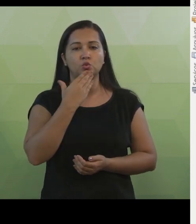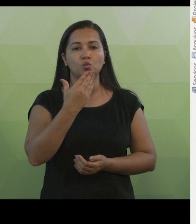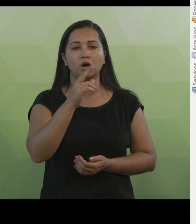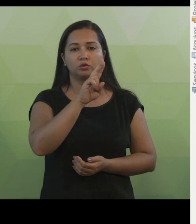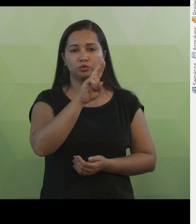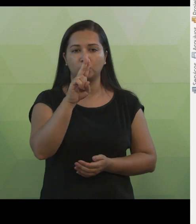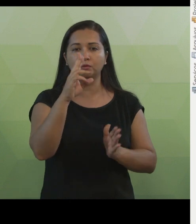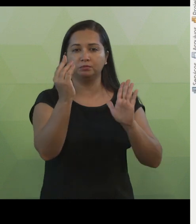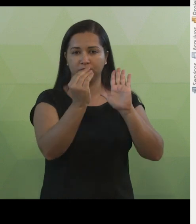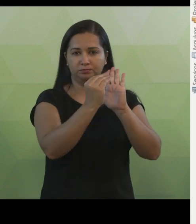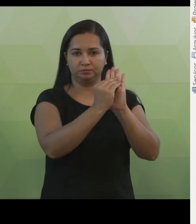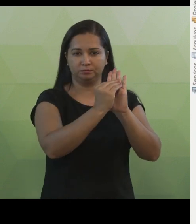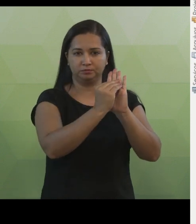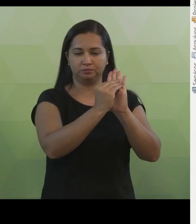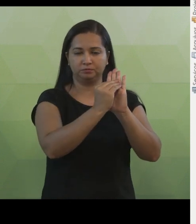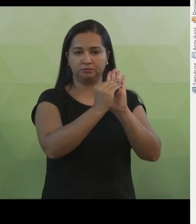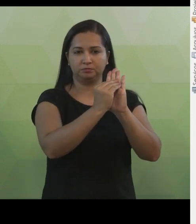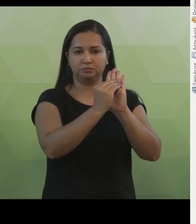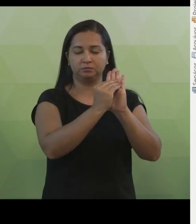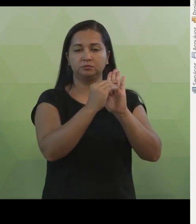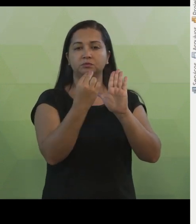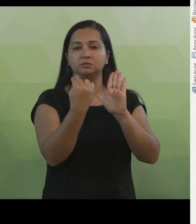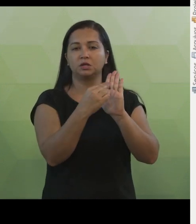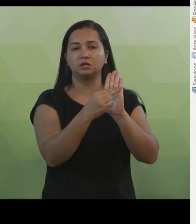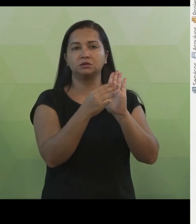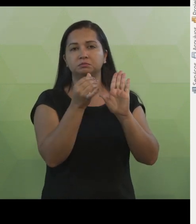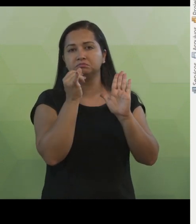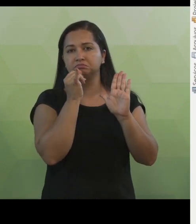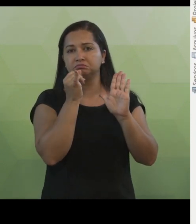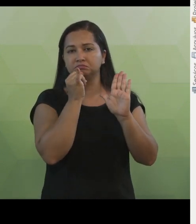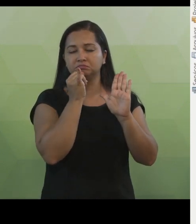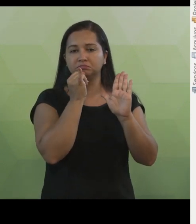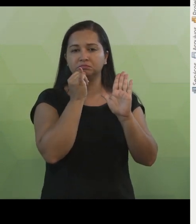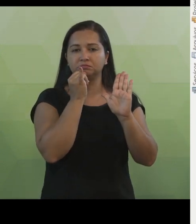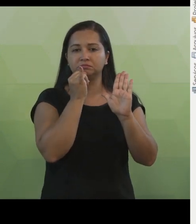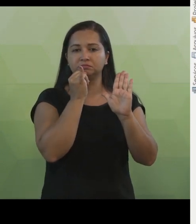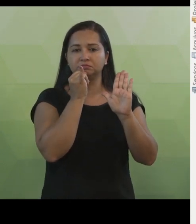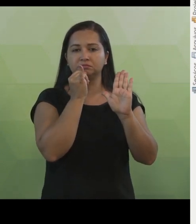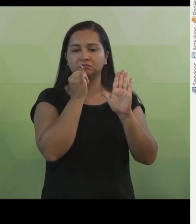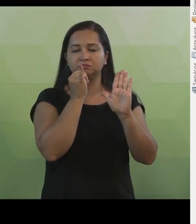dessa aplicação. Vamos colocar aqui, por exemplo,